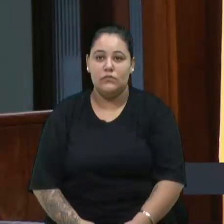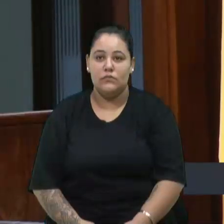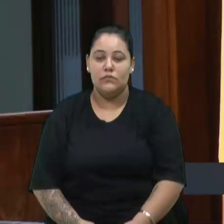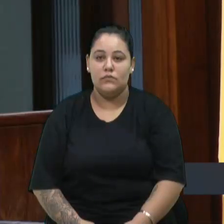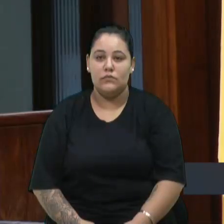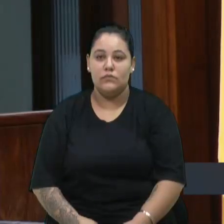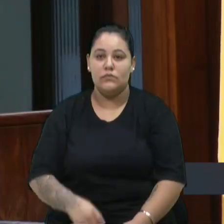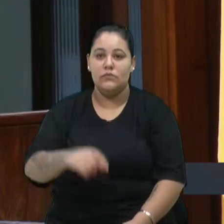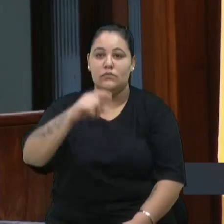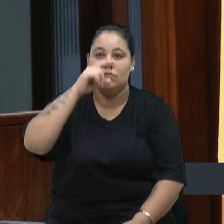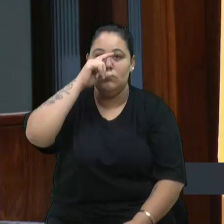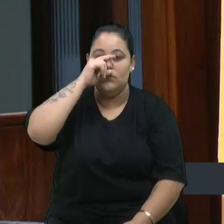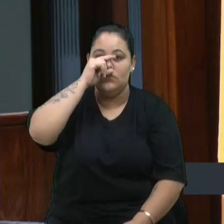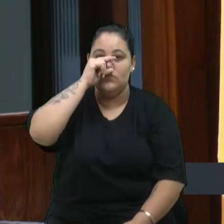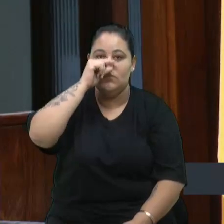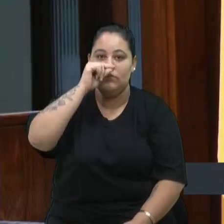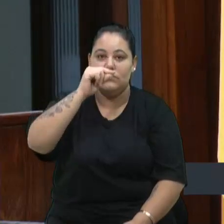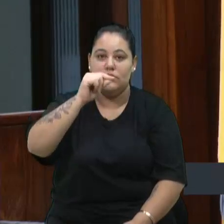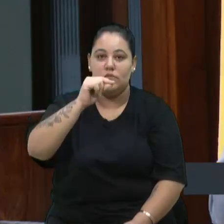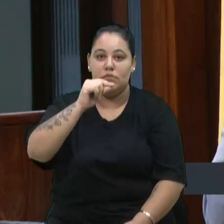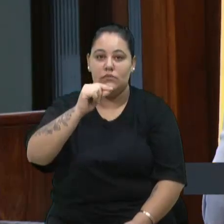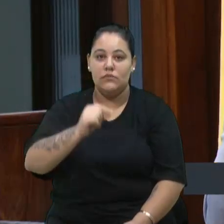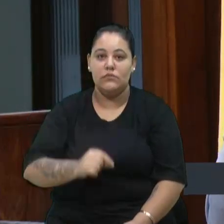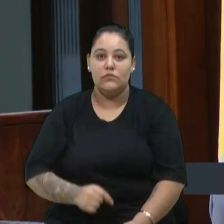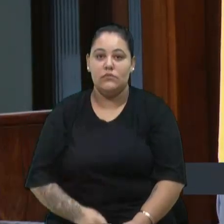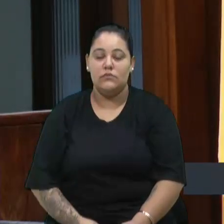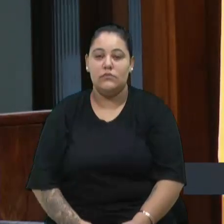Sandro Fantinel.